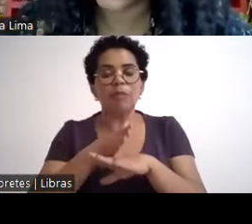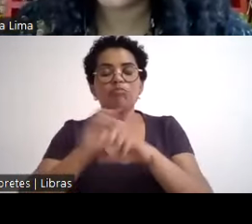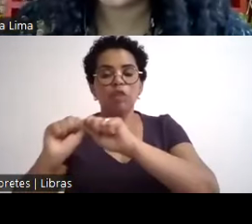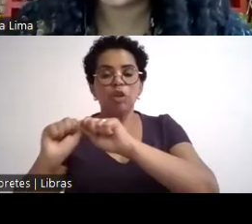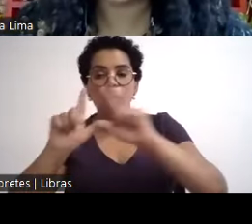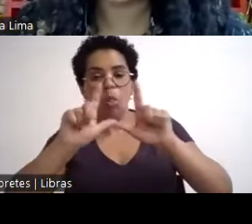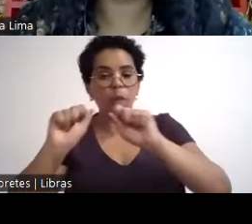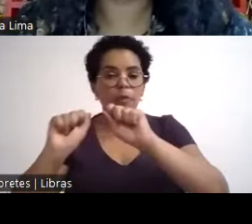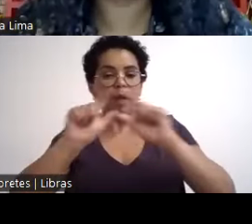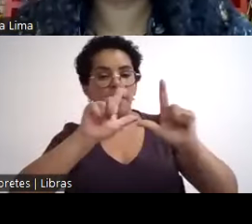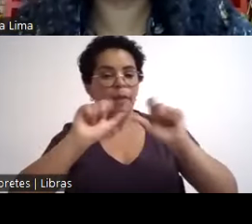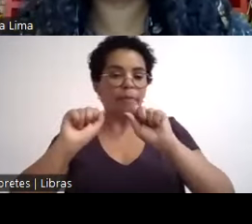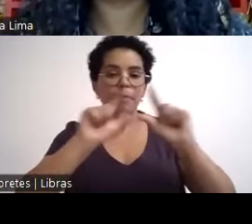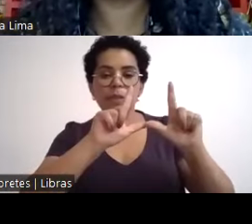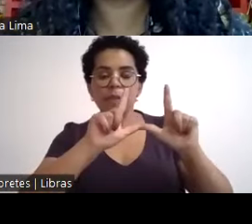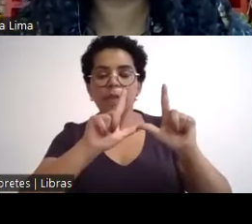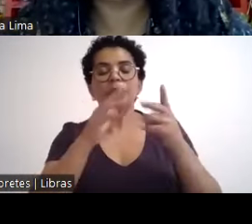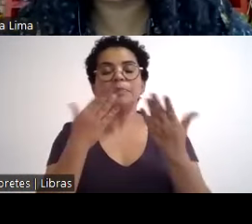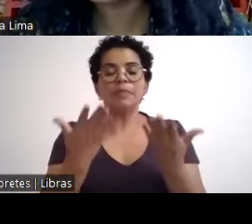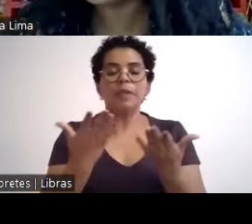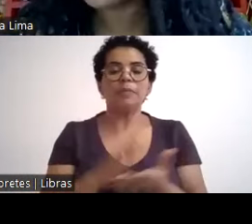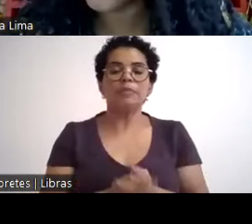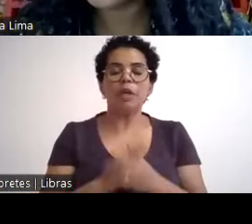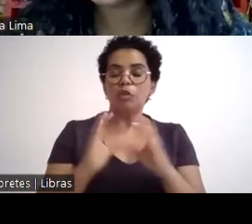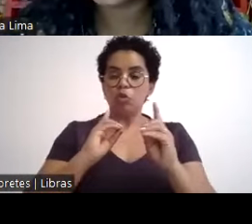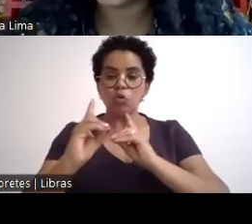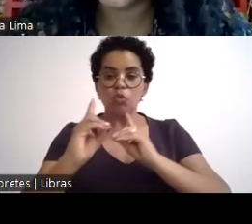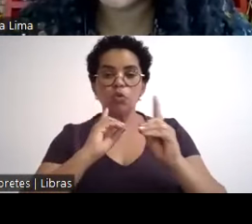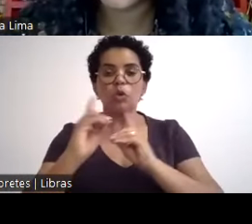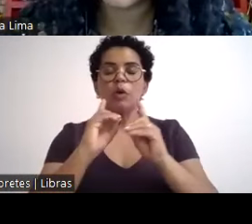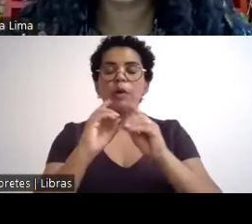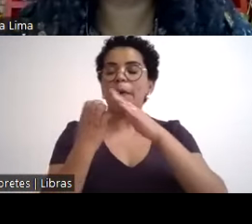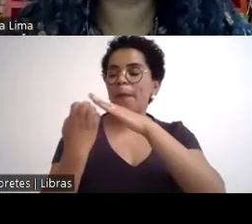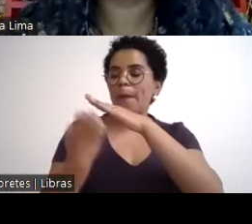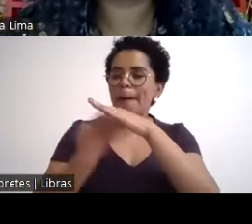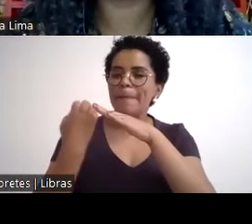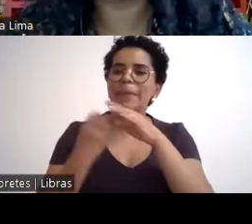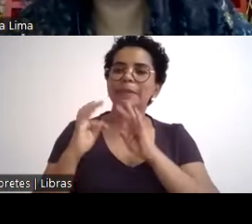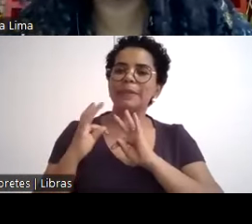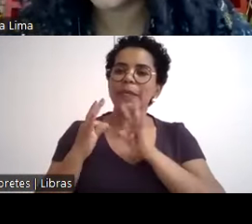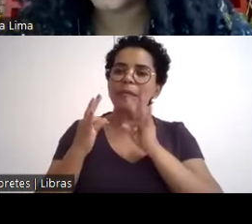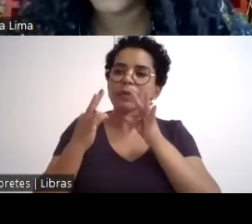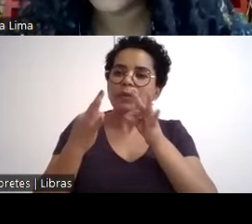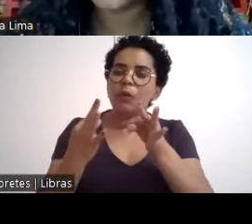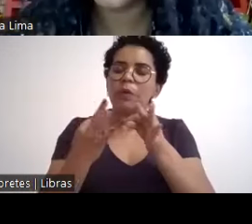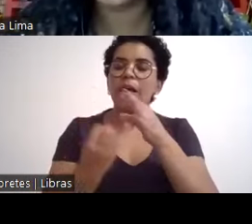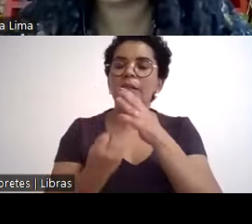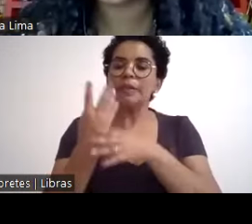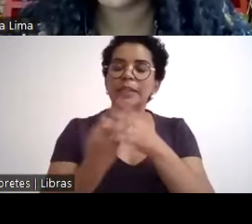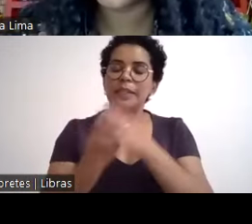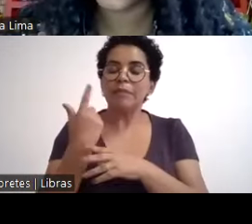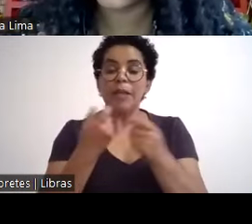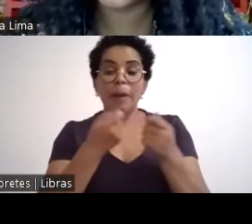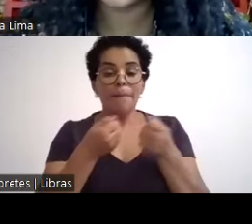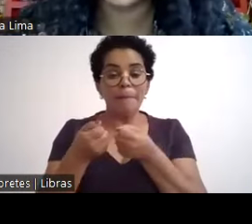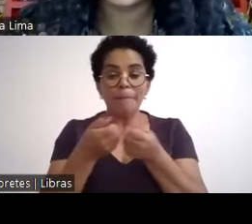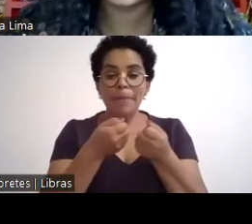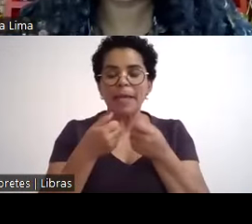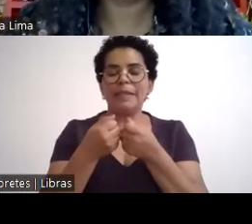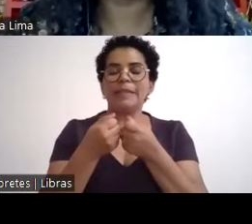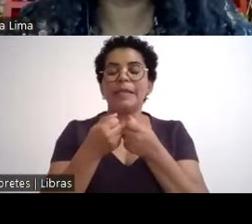desses quadros. Então a gente dialogou com uma empresa de tecnologia que produz games de São Luís do